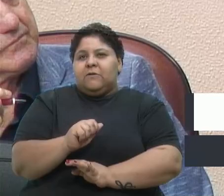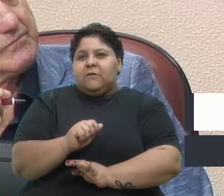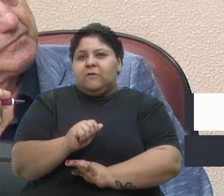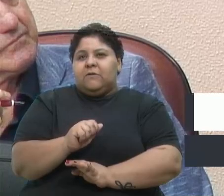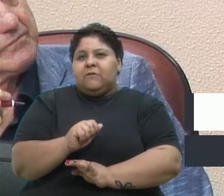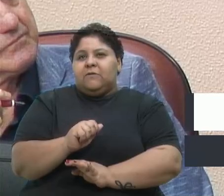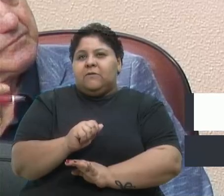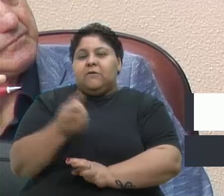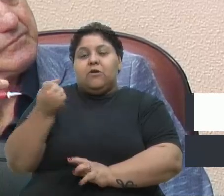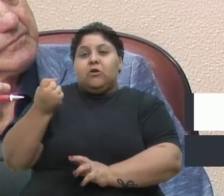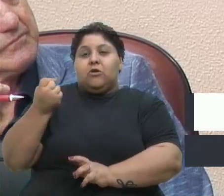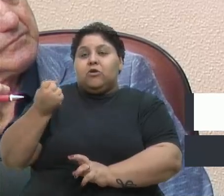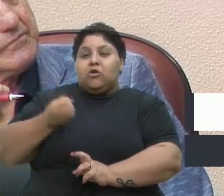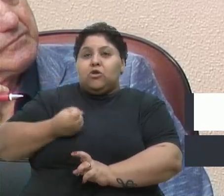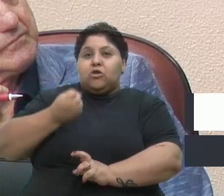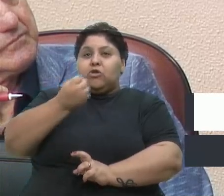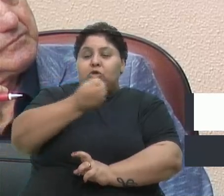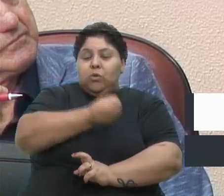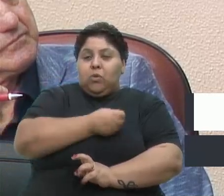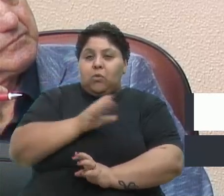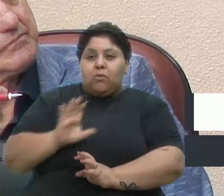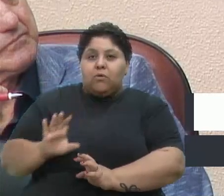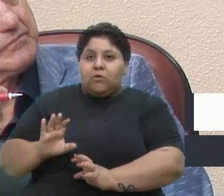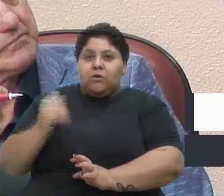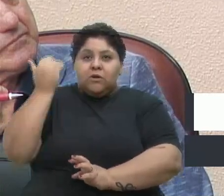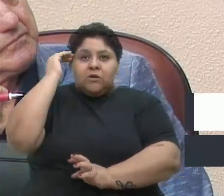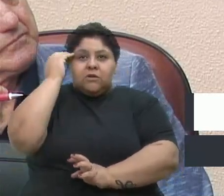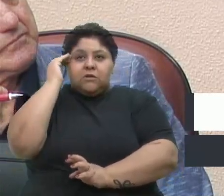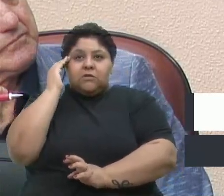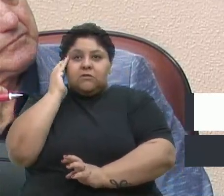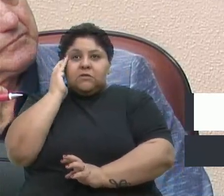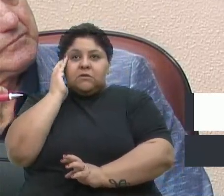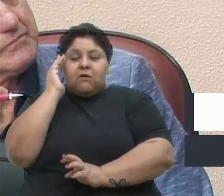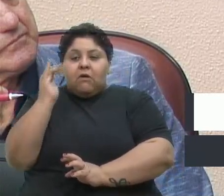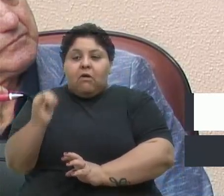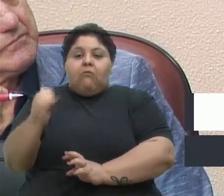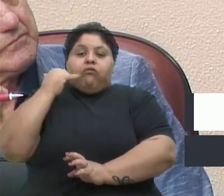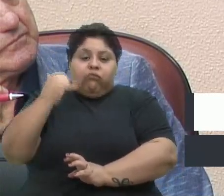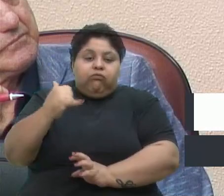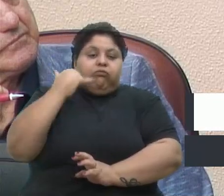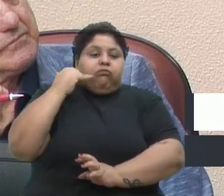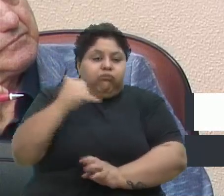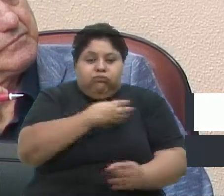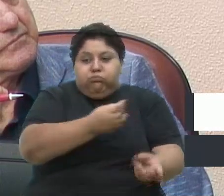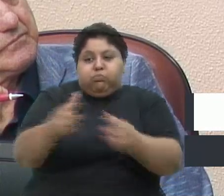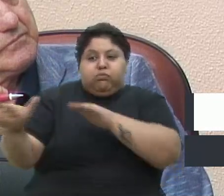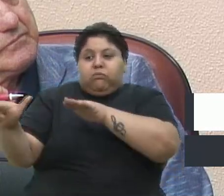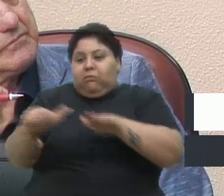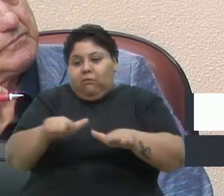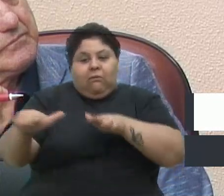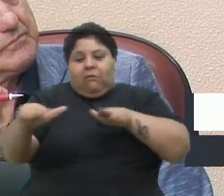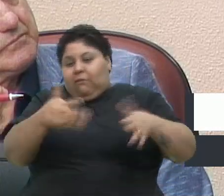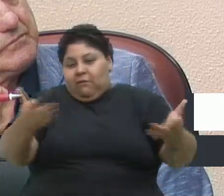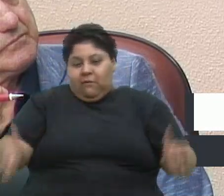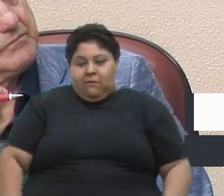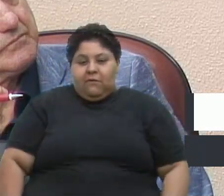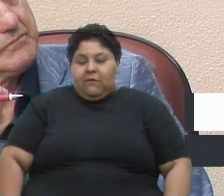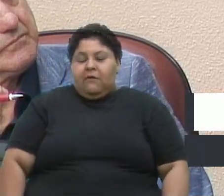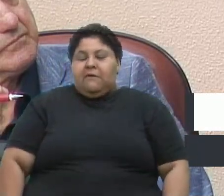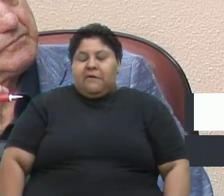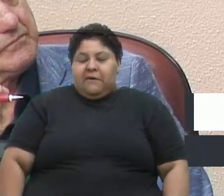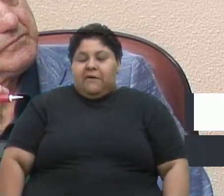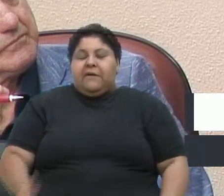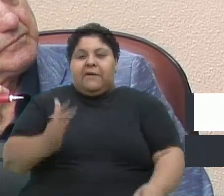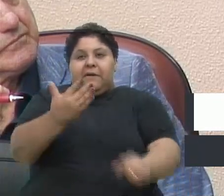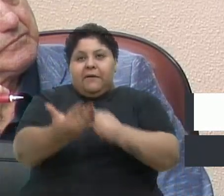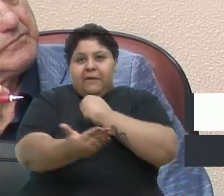O número dele é um número que eu ligo não sei quantas vezes por semana. Tchê, Lima, me quebra um lugar e me ajuda, e só vou ver, me